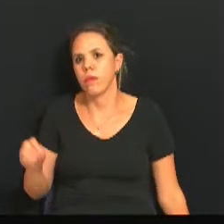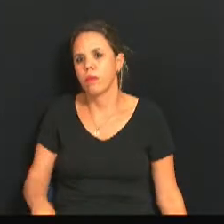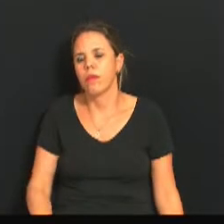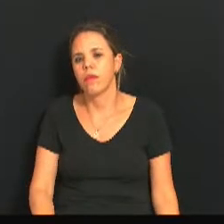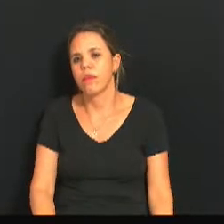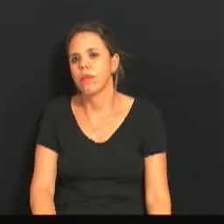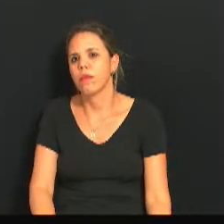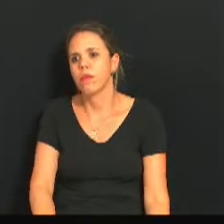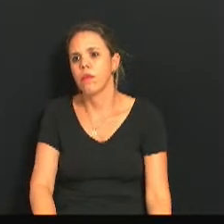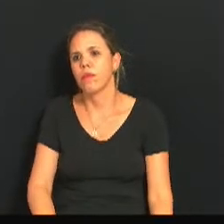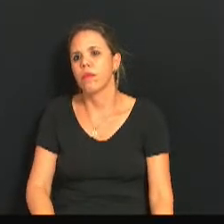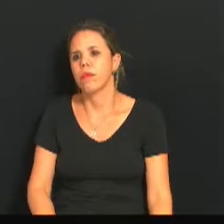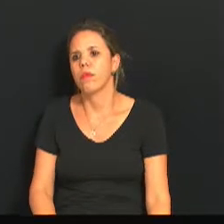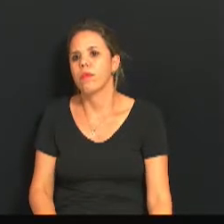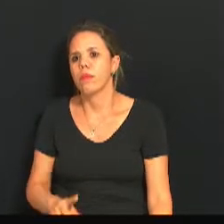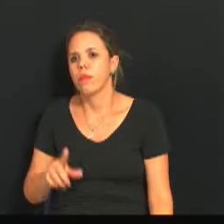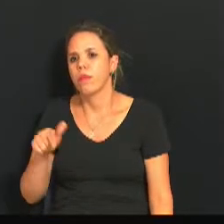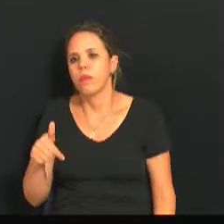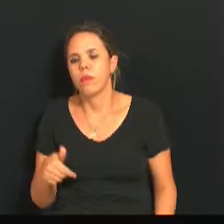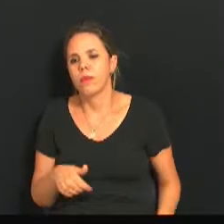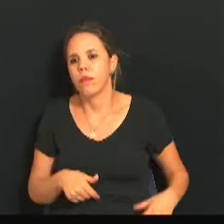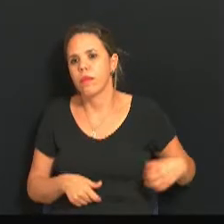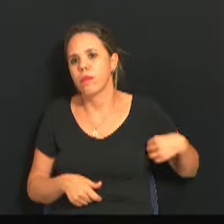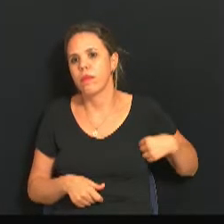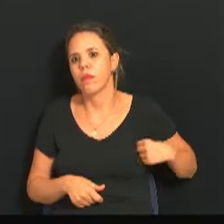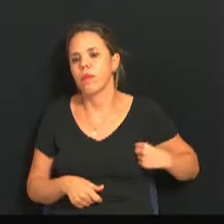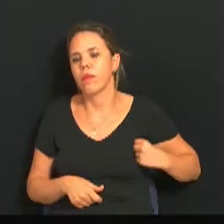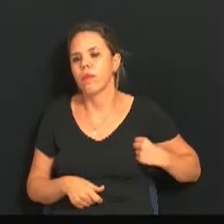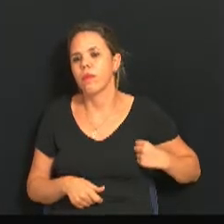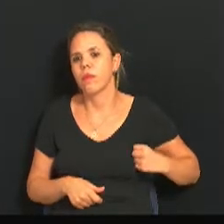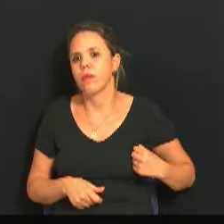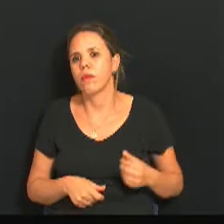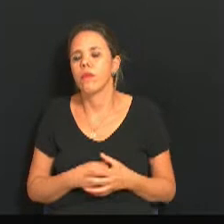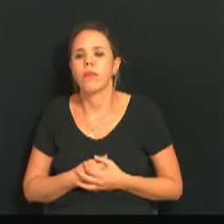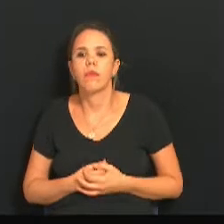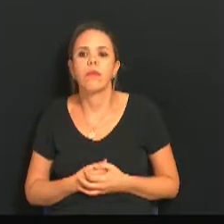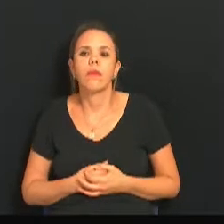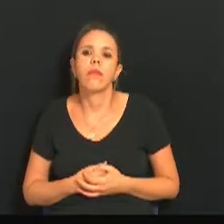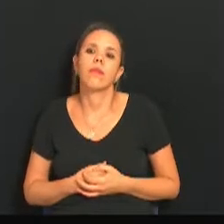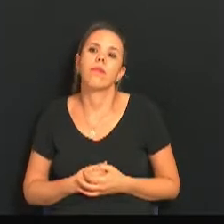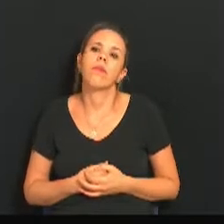posteriormente para a área do negão do envoltório